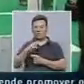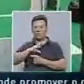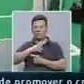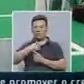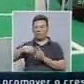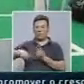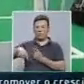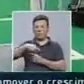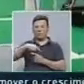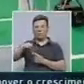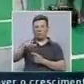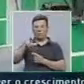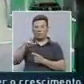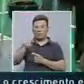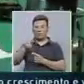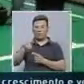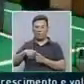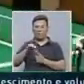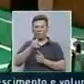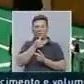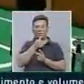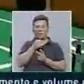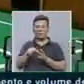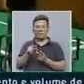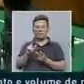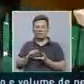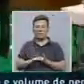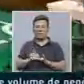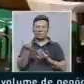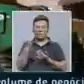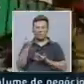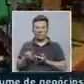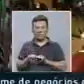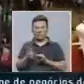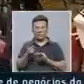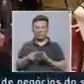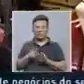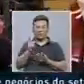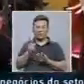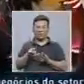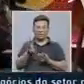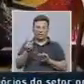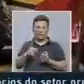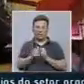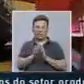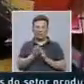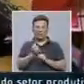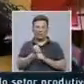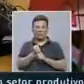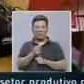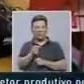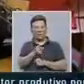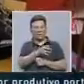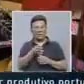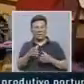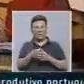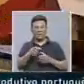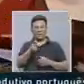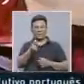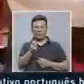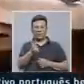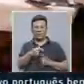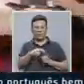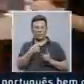que rodeia os robôs, até as próprias decisões baseadas nessa informação, e todo o trabalhar em equipa de robôs que são